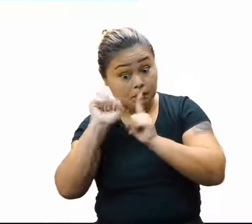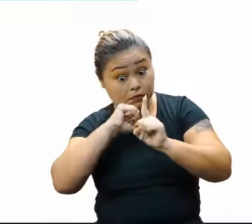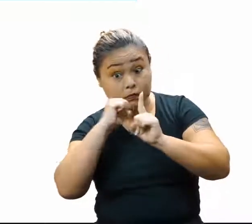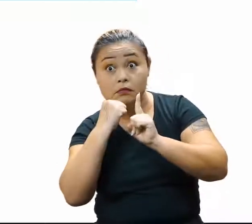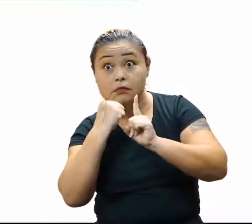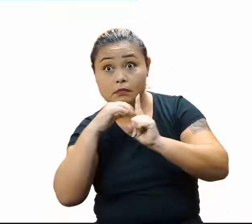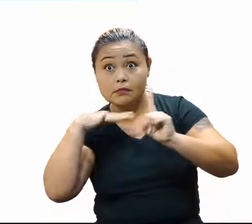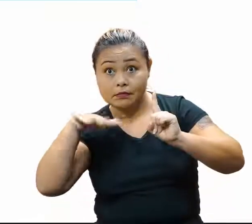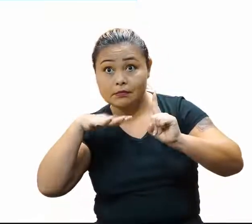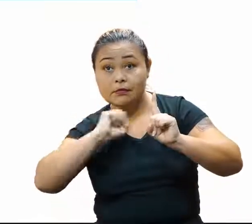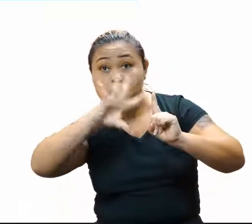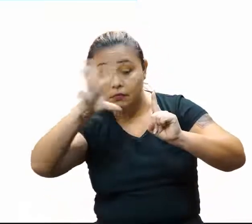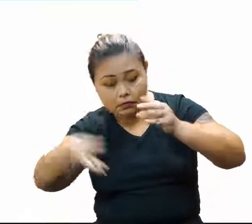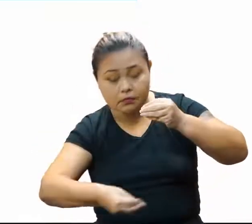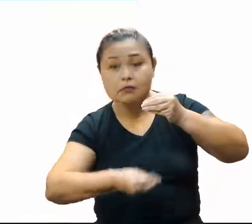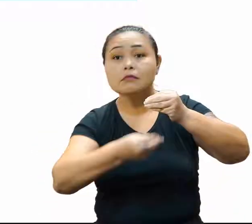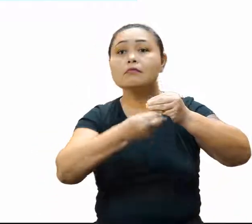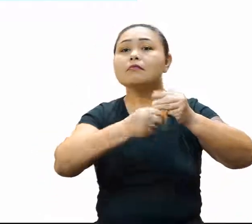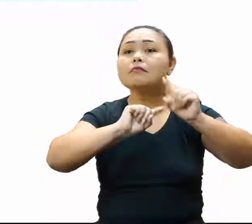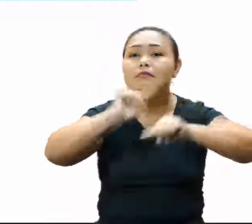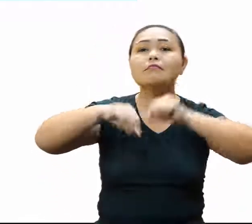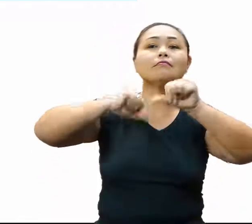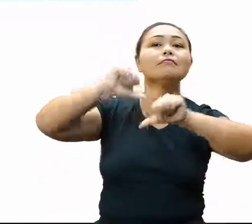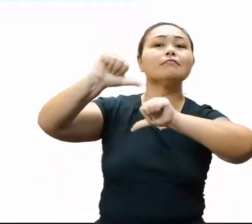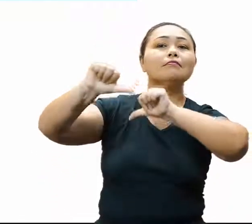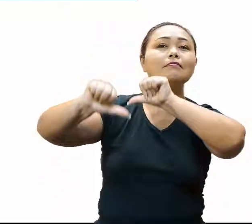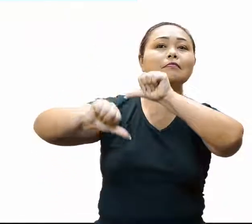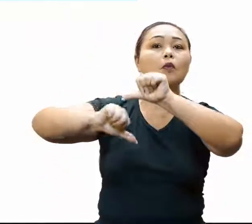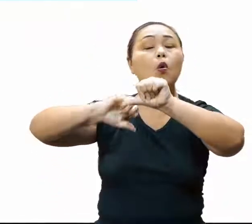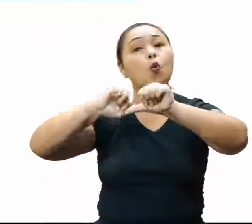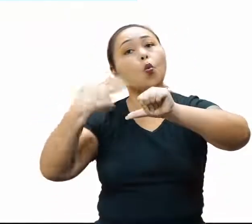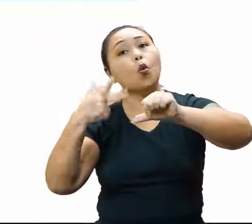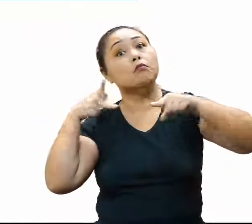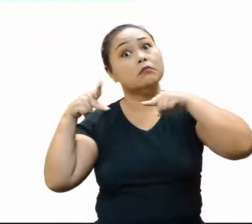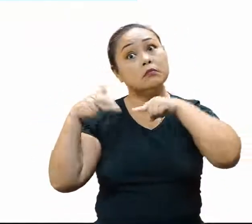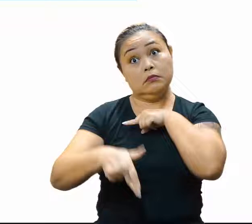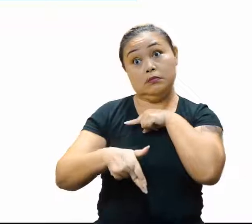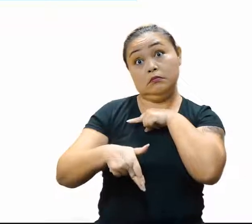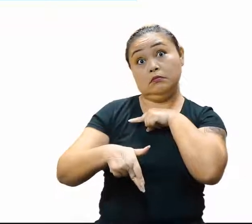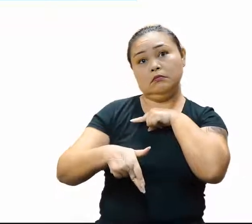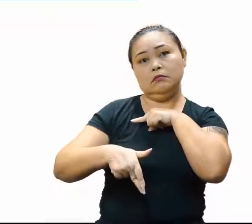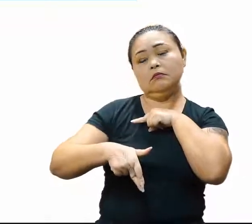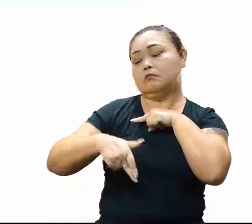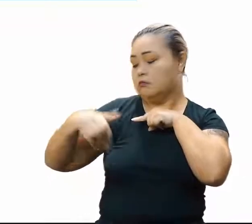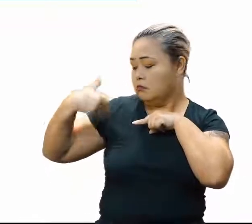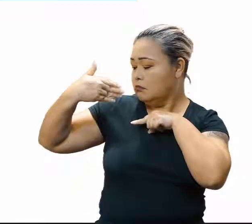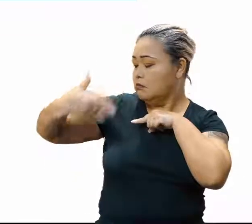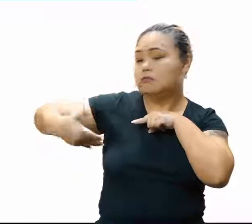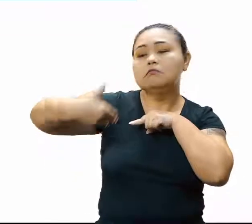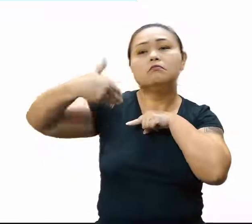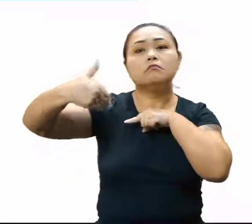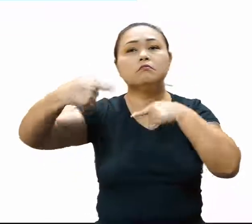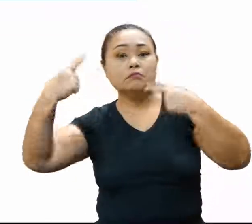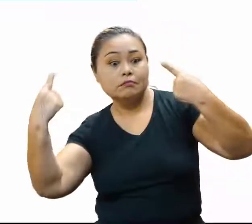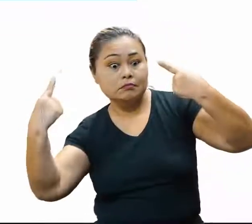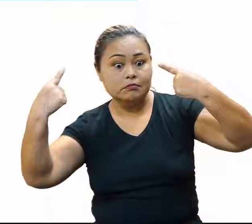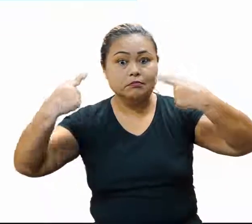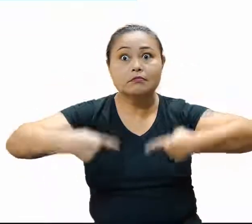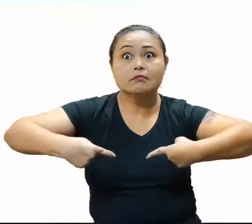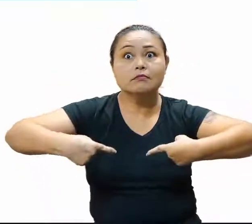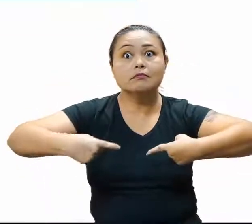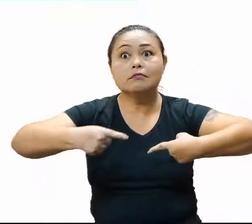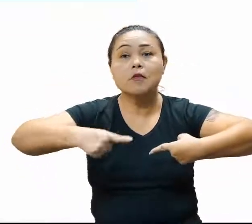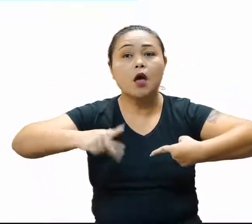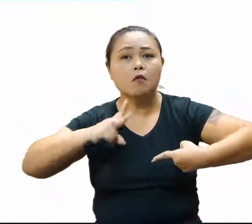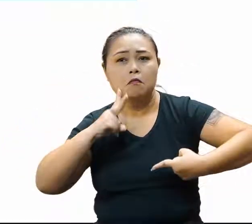contribuíram para mudanças ou rupturas em processos de disputa pelo